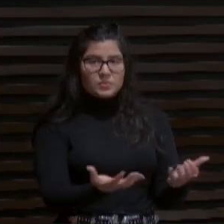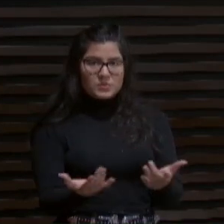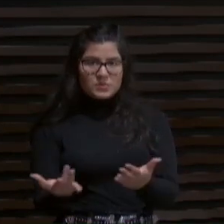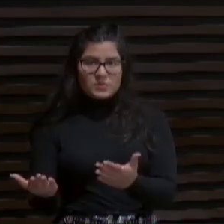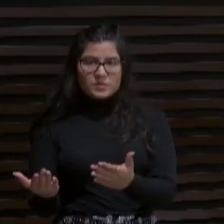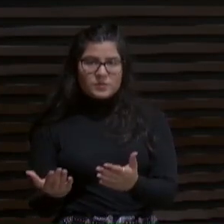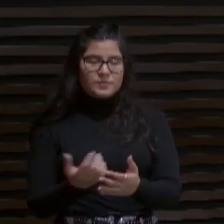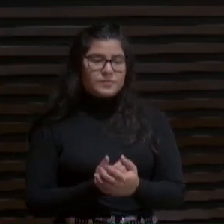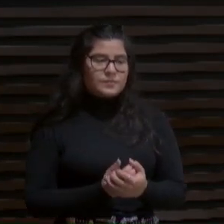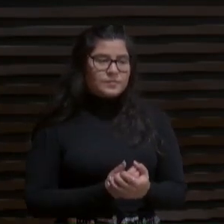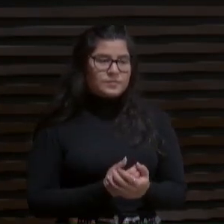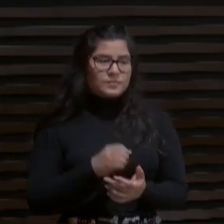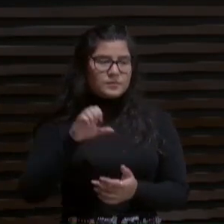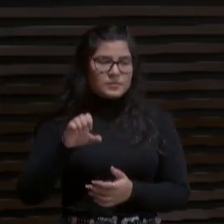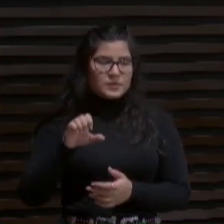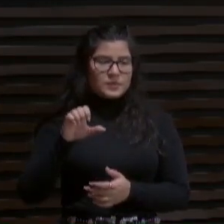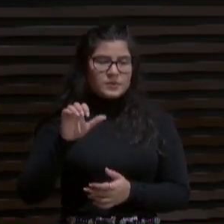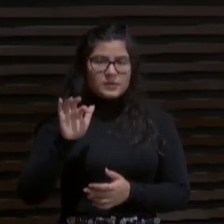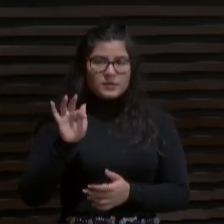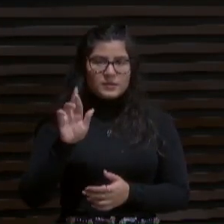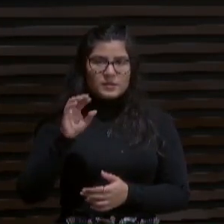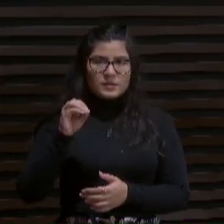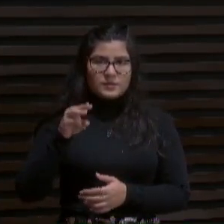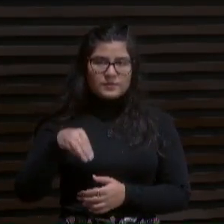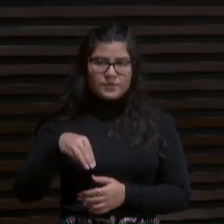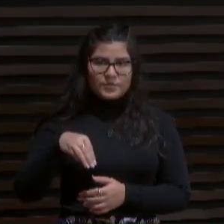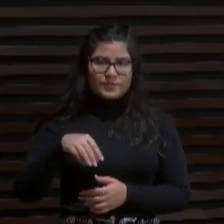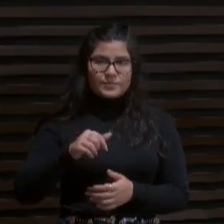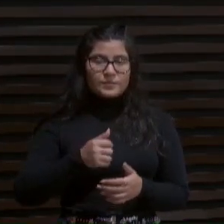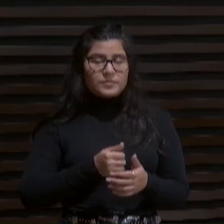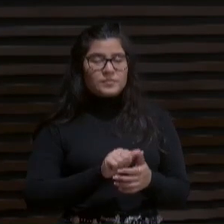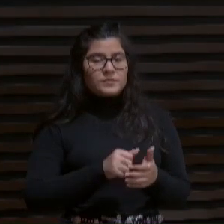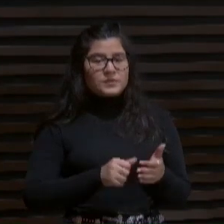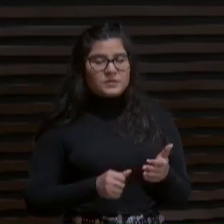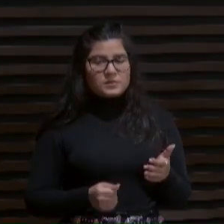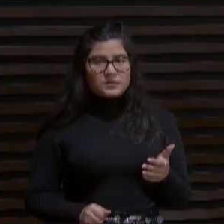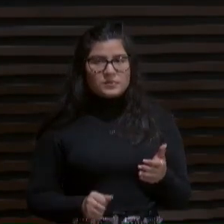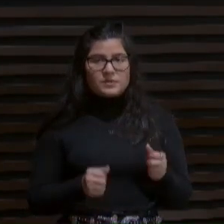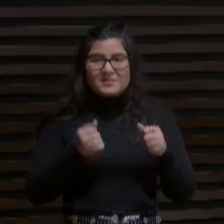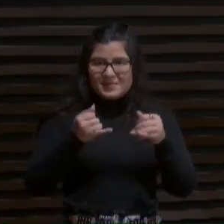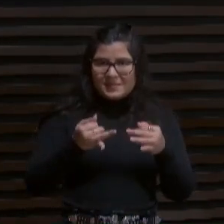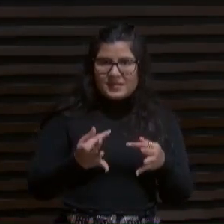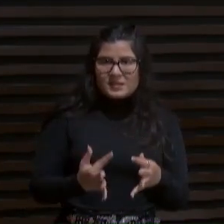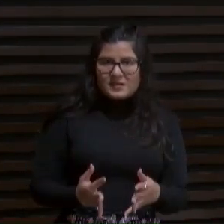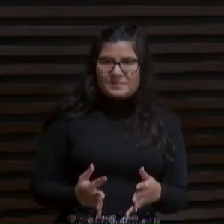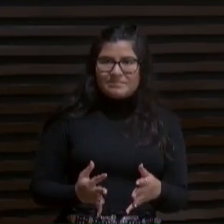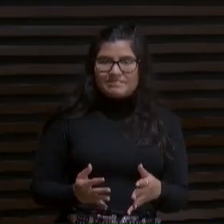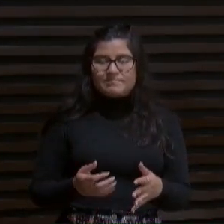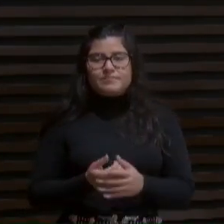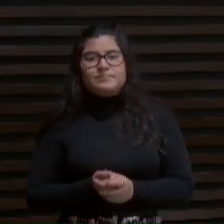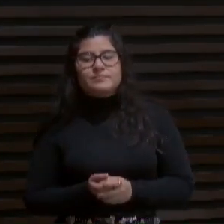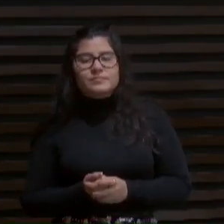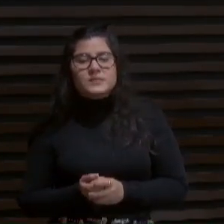em Macpela, aqui é a escritura, tá? A escritura daquele tempo, assim, aí ele começa a descrever, não é? A escritura imobiliária,